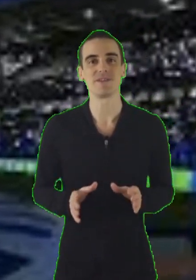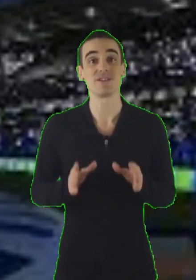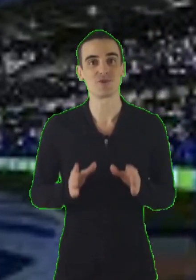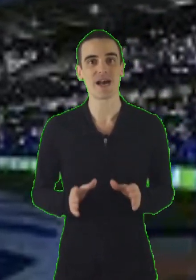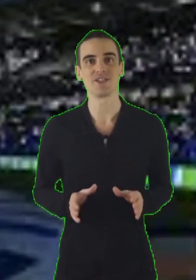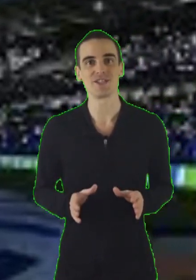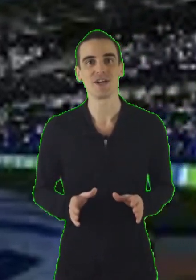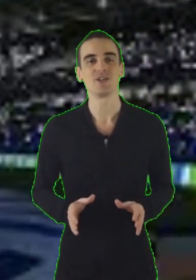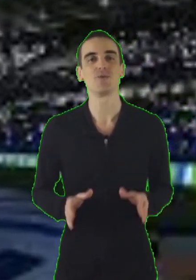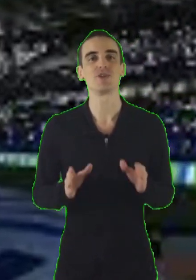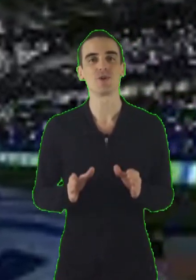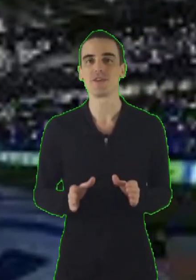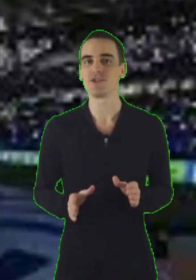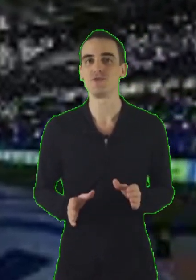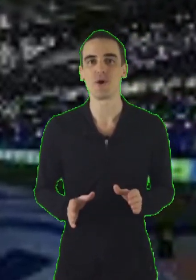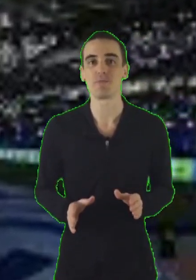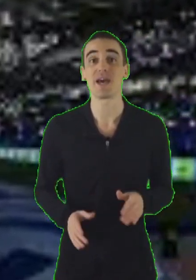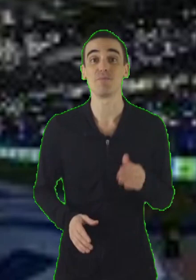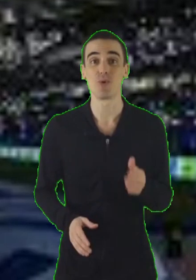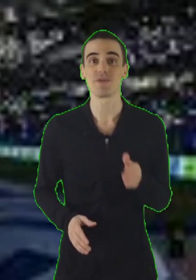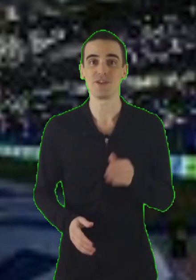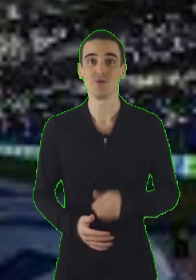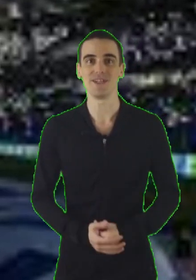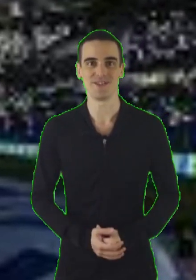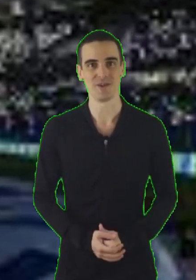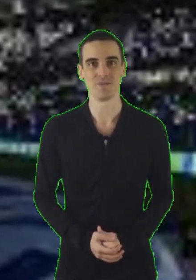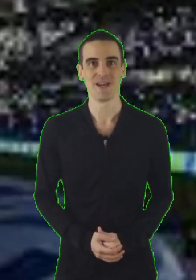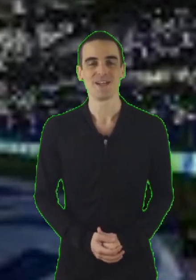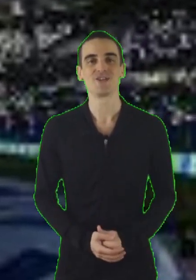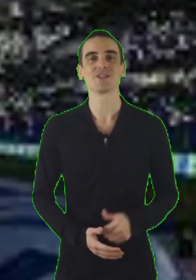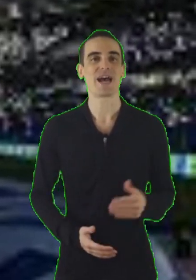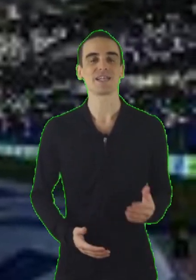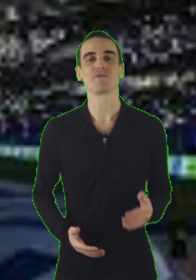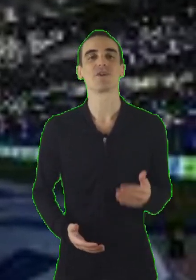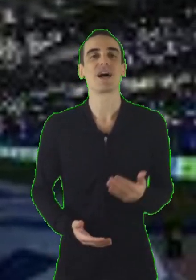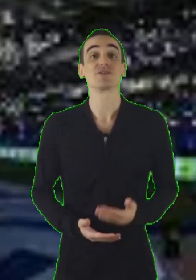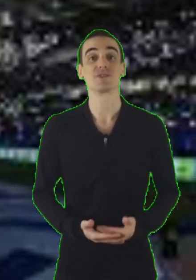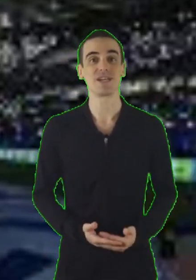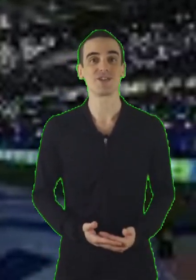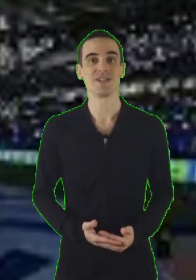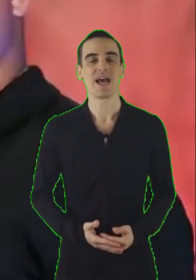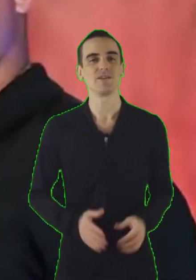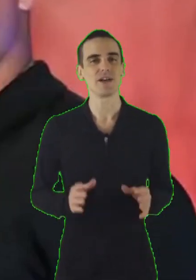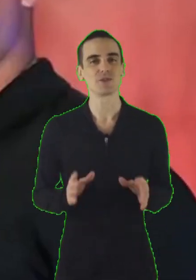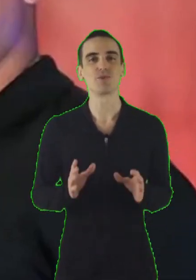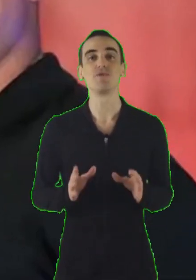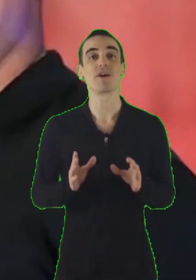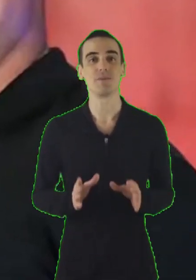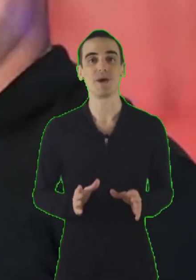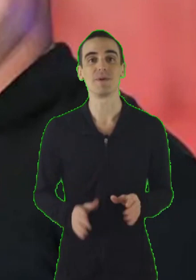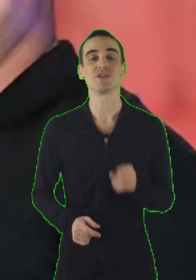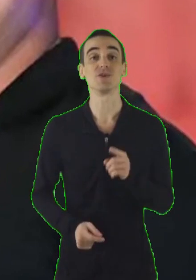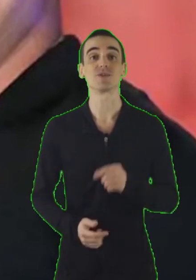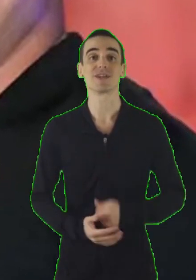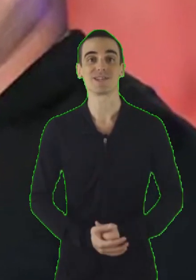nesse vídeo para o YouTube continuar divulgando essas informações para você. Obrigado! Continuando, hoje trazemos